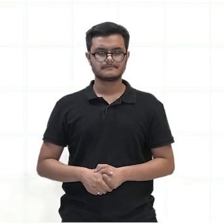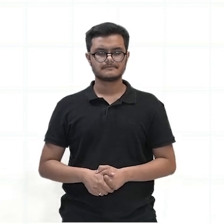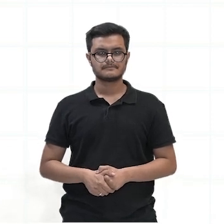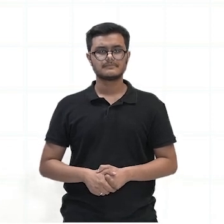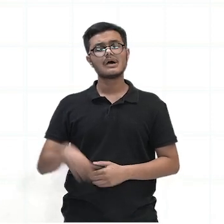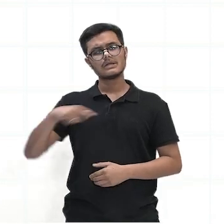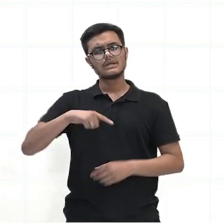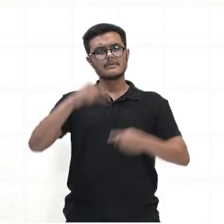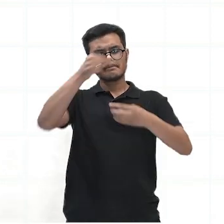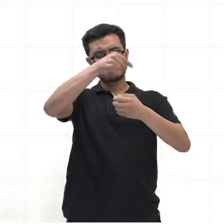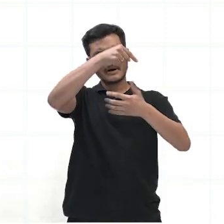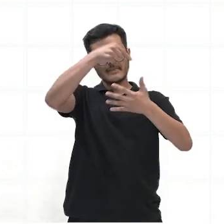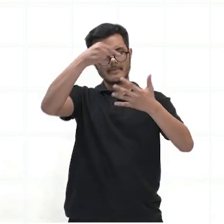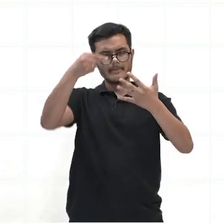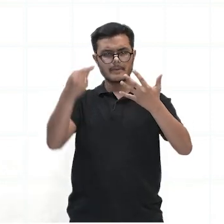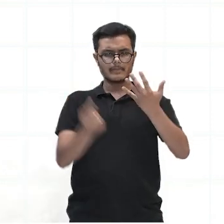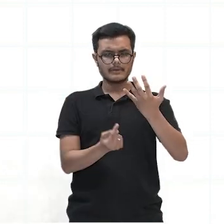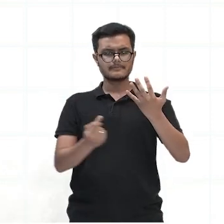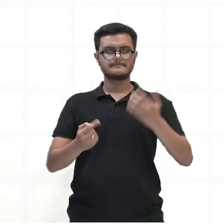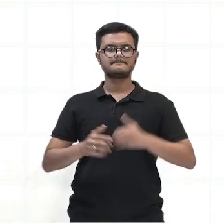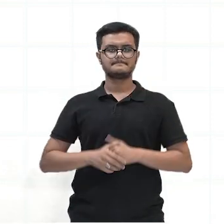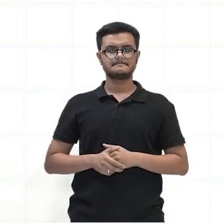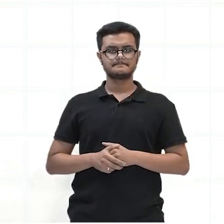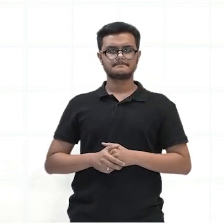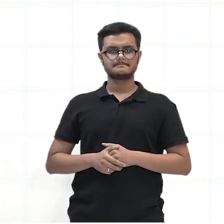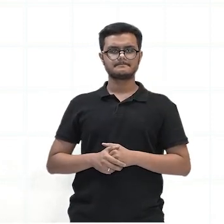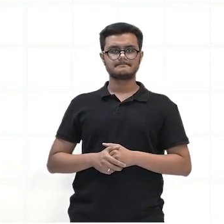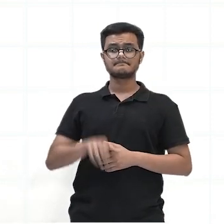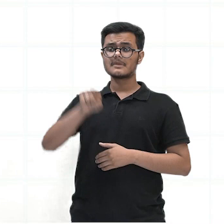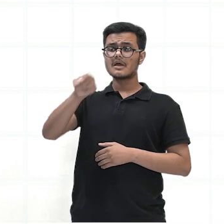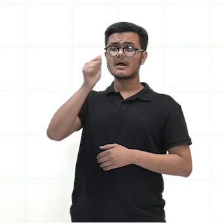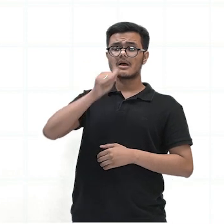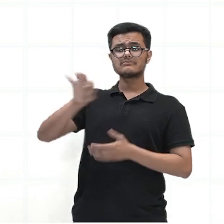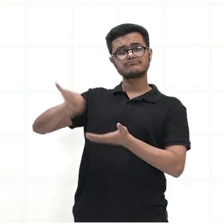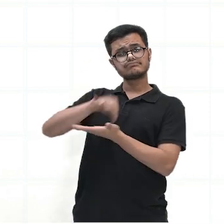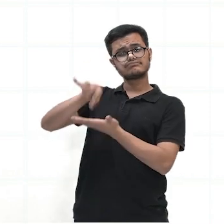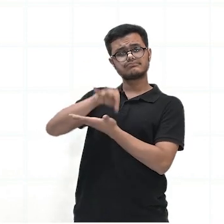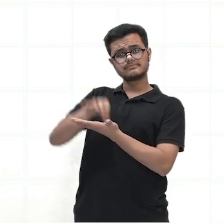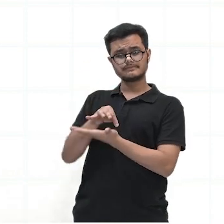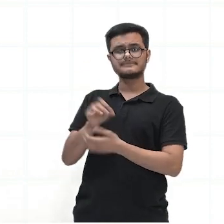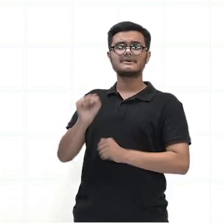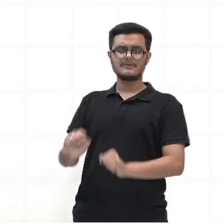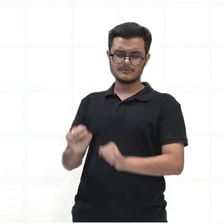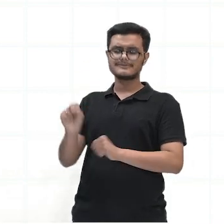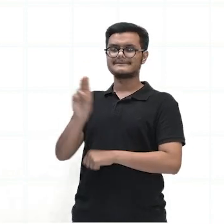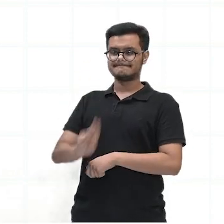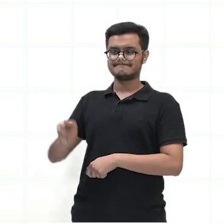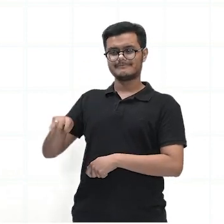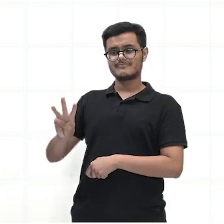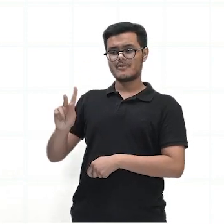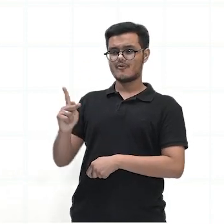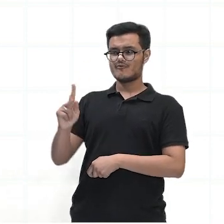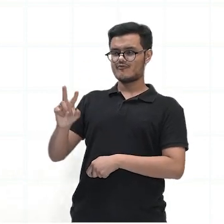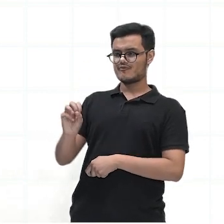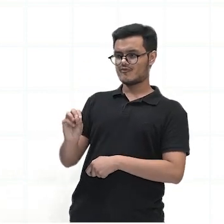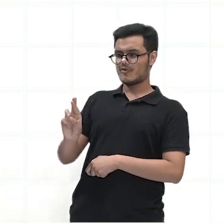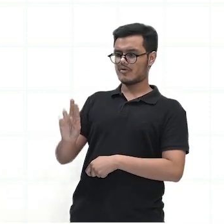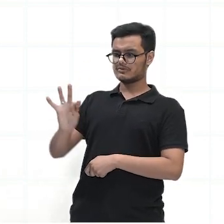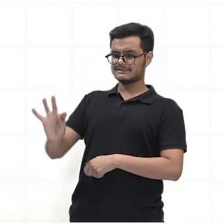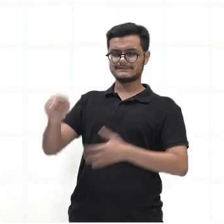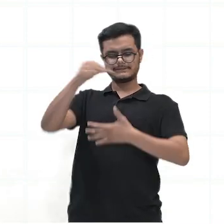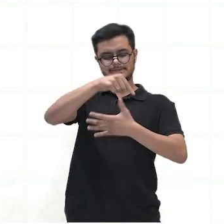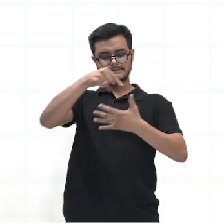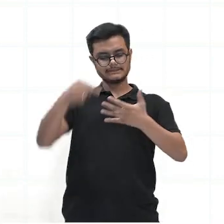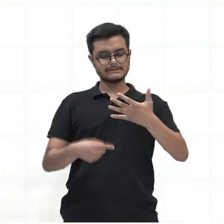escrevi. Ela escreveu, she wrote, mesma palavra, tradução só